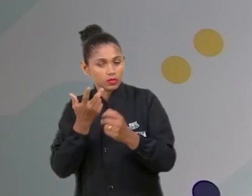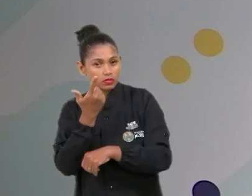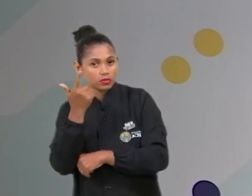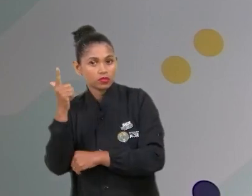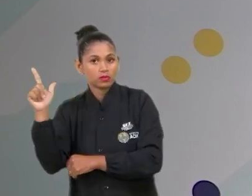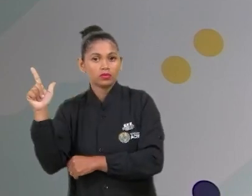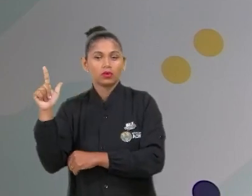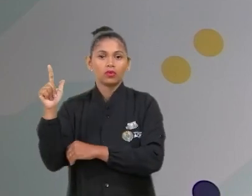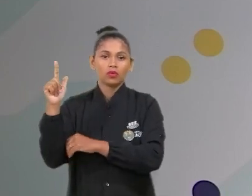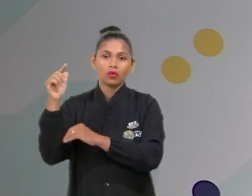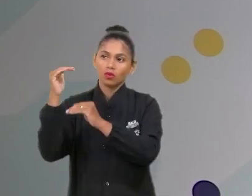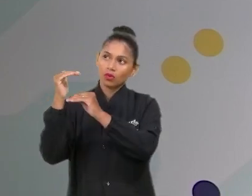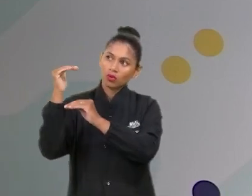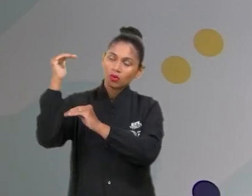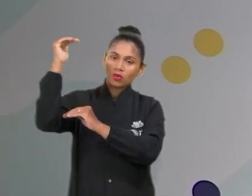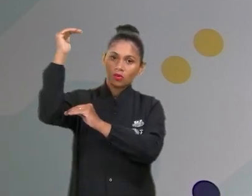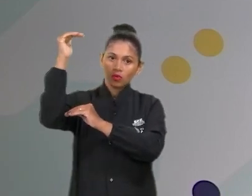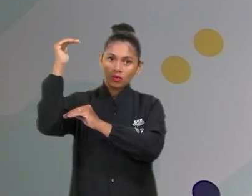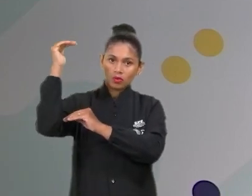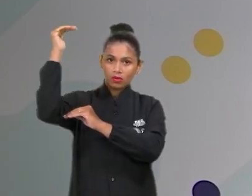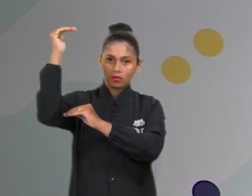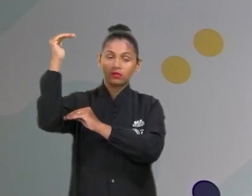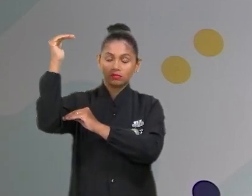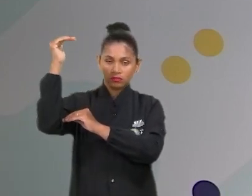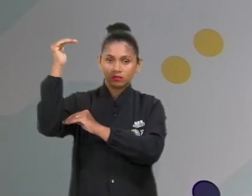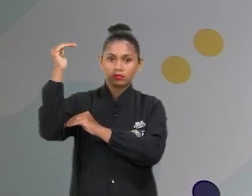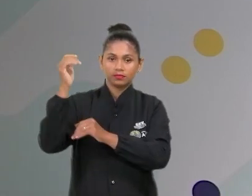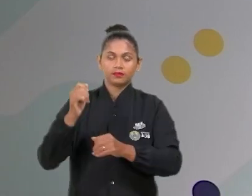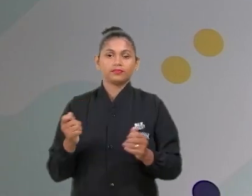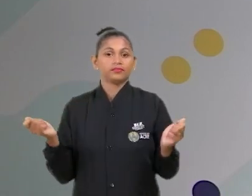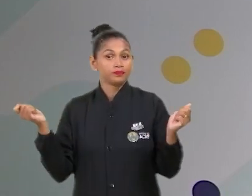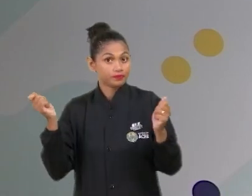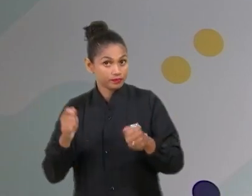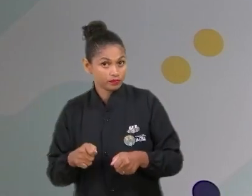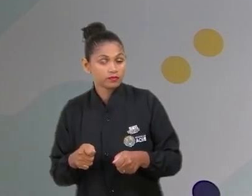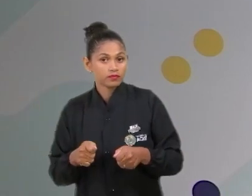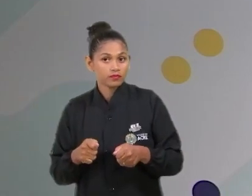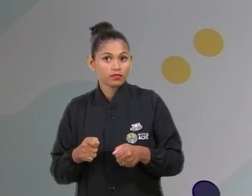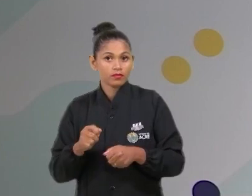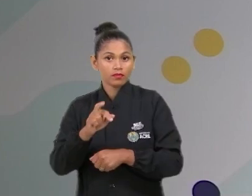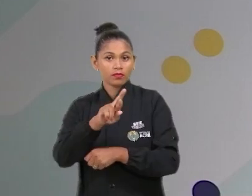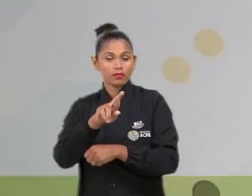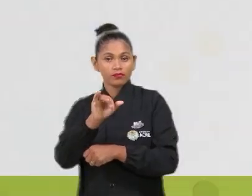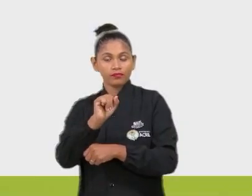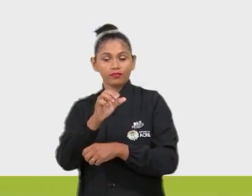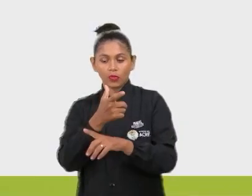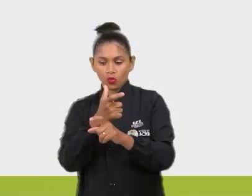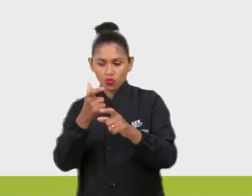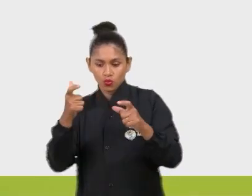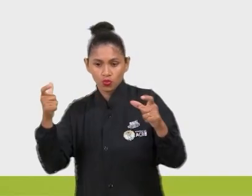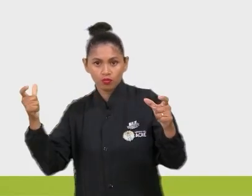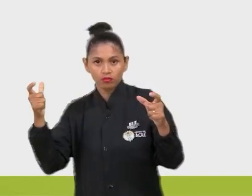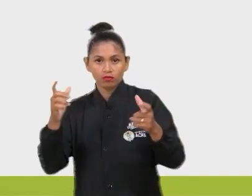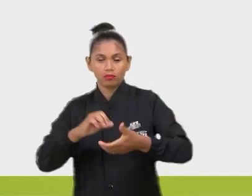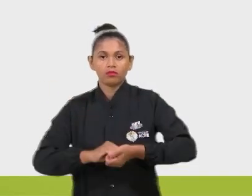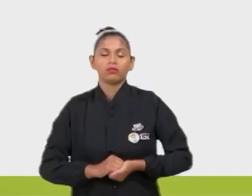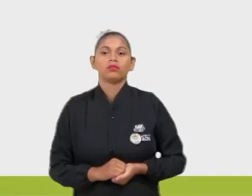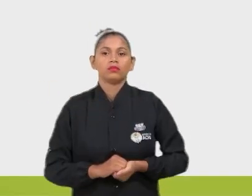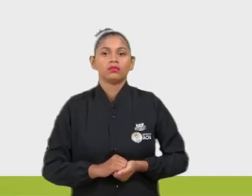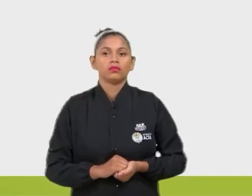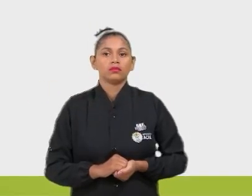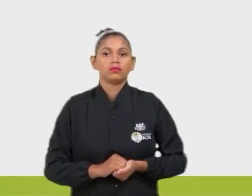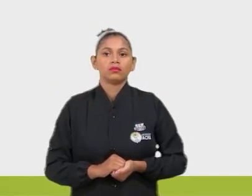outros períodos anteriores, eles se tornam aí com um raio muito maior. Por isso que eles são metais